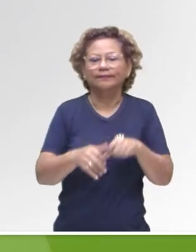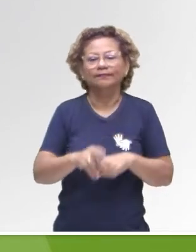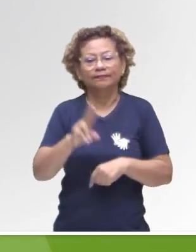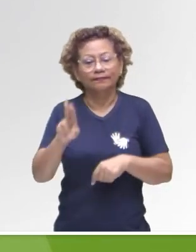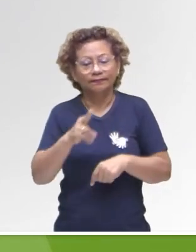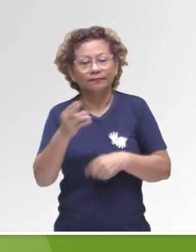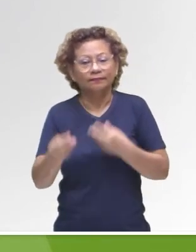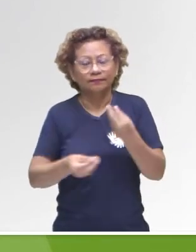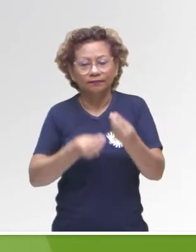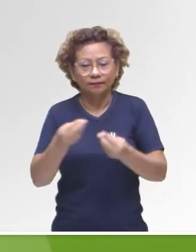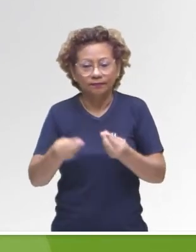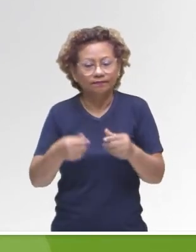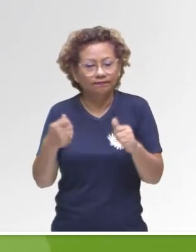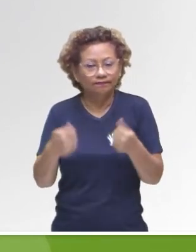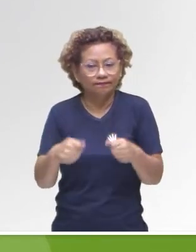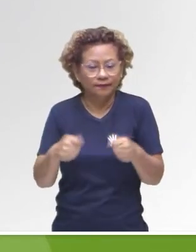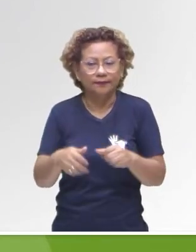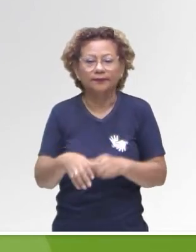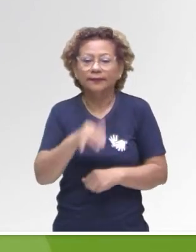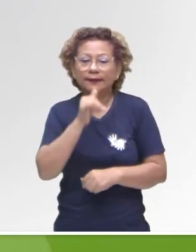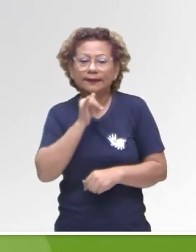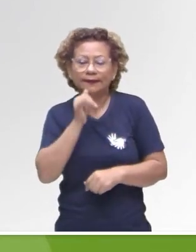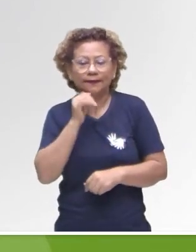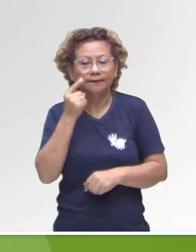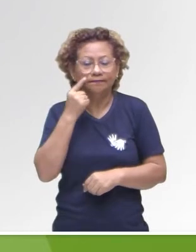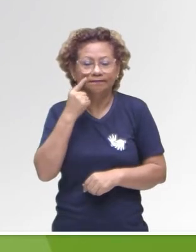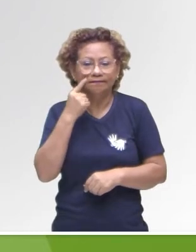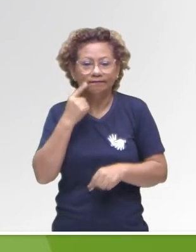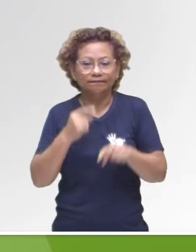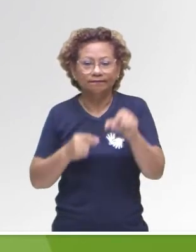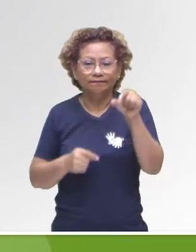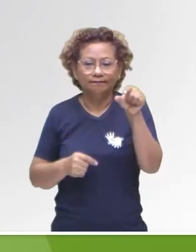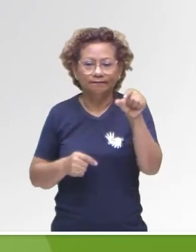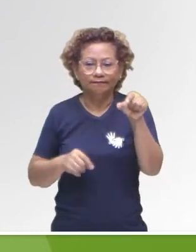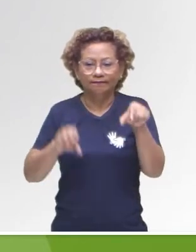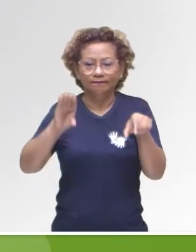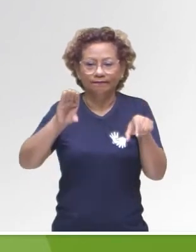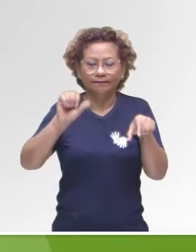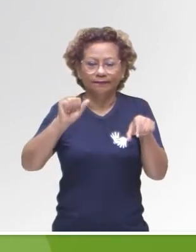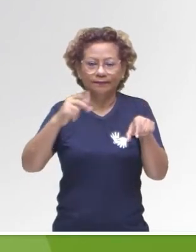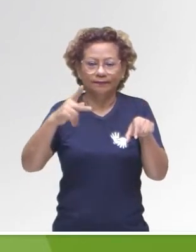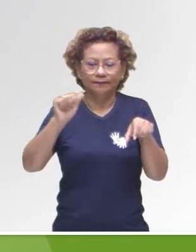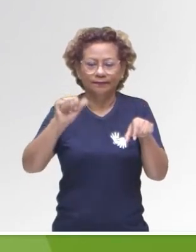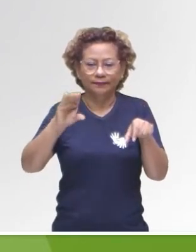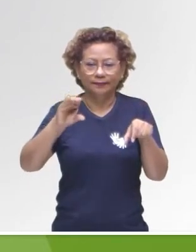quando o circuito precisar. Então, por exemplo, aqui nessa região, nós temos um capacitor,